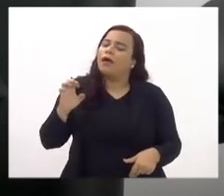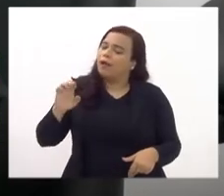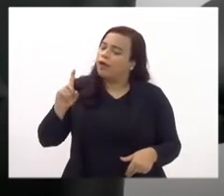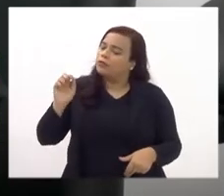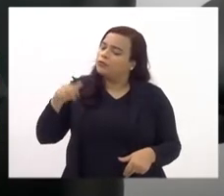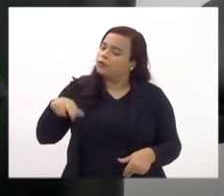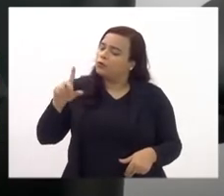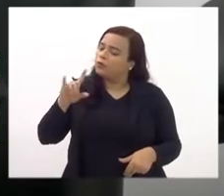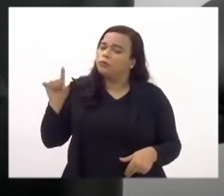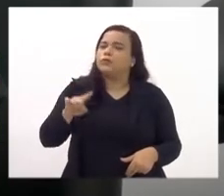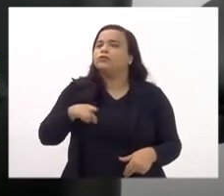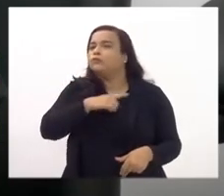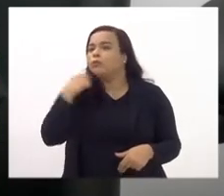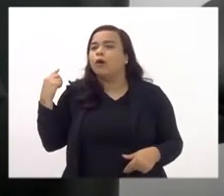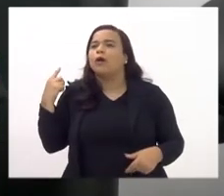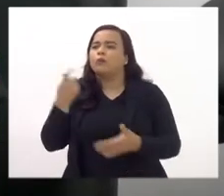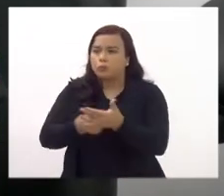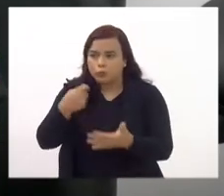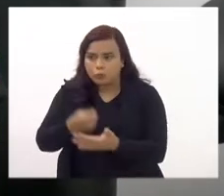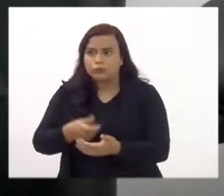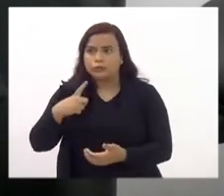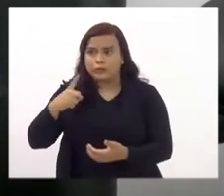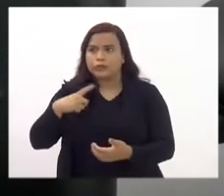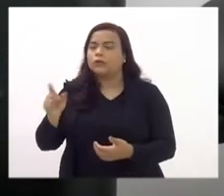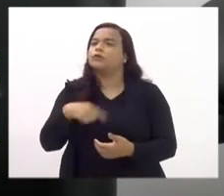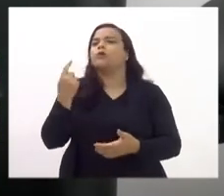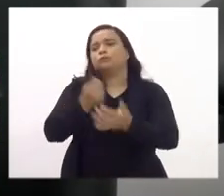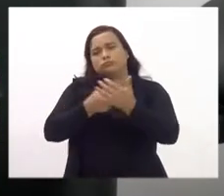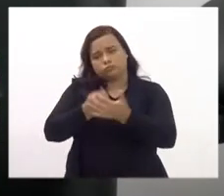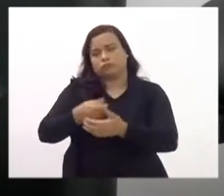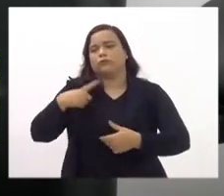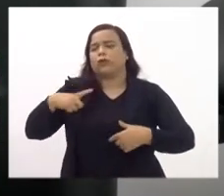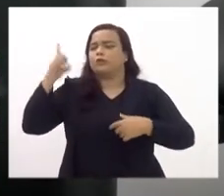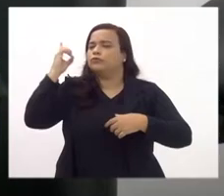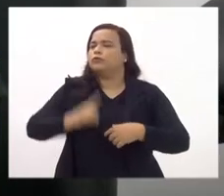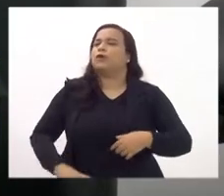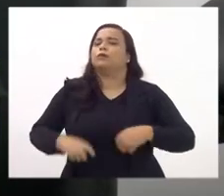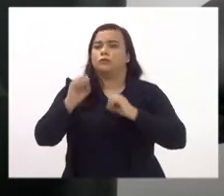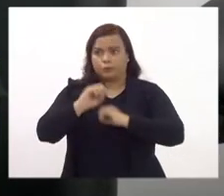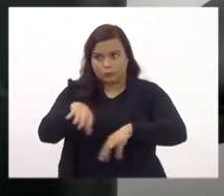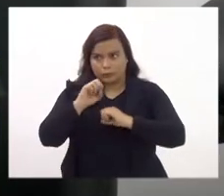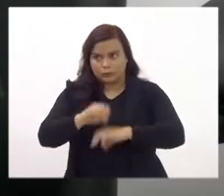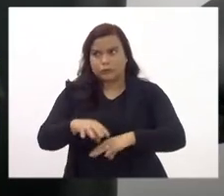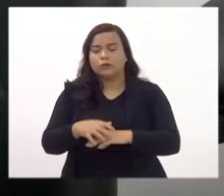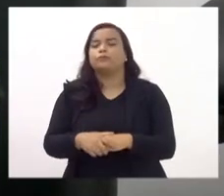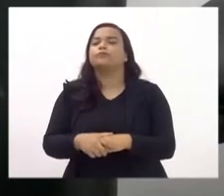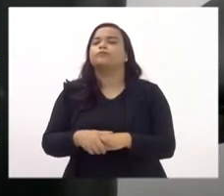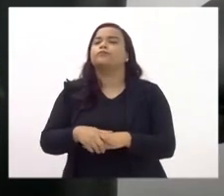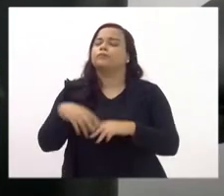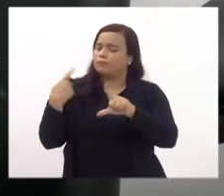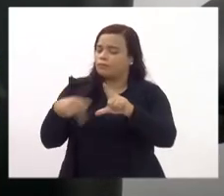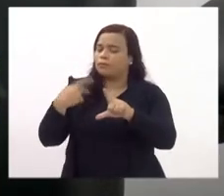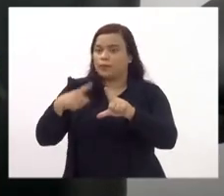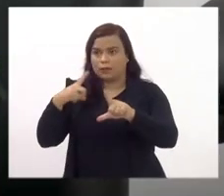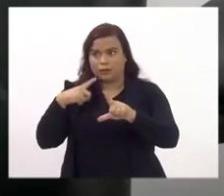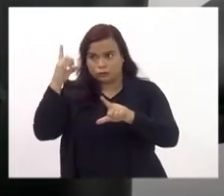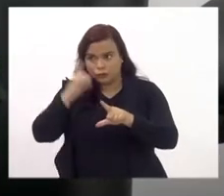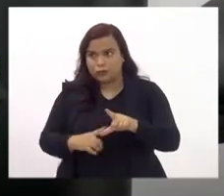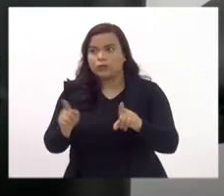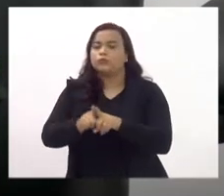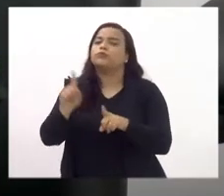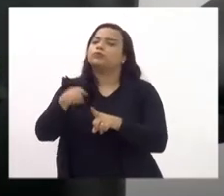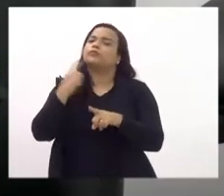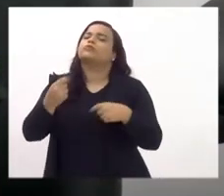também estamos nós aqui lutando para que a gente possa ter o direito à educação, o direito ao passe livre quando formos